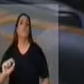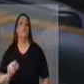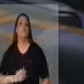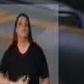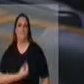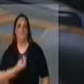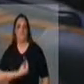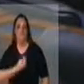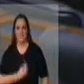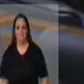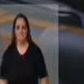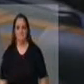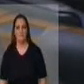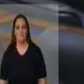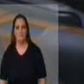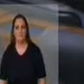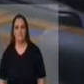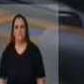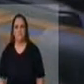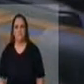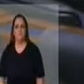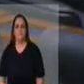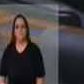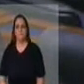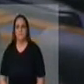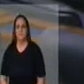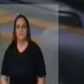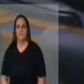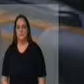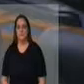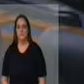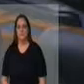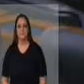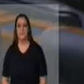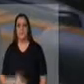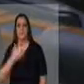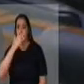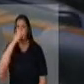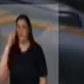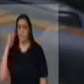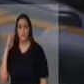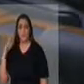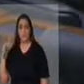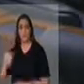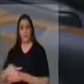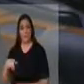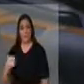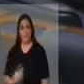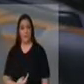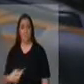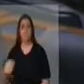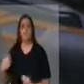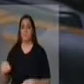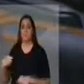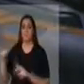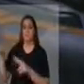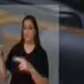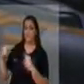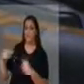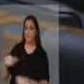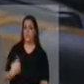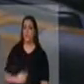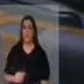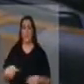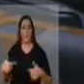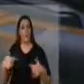as pessoas que nós representamos nesta casa, preciso ter a certeza que nós estamos aqui lutando para dar